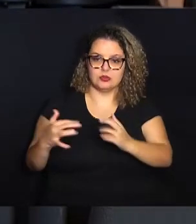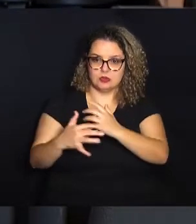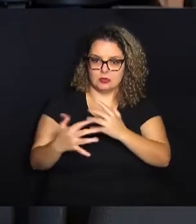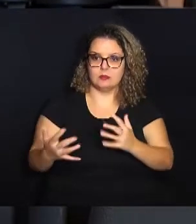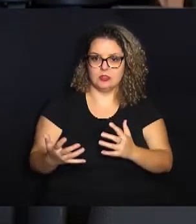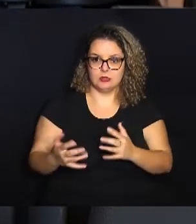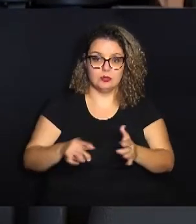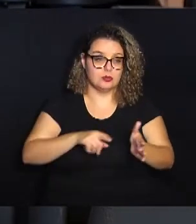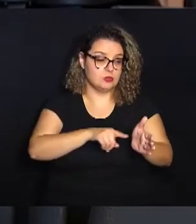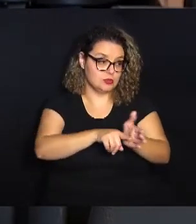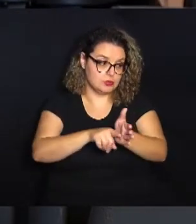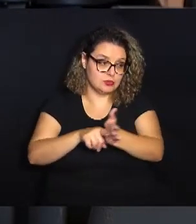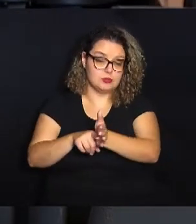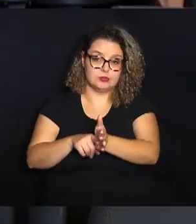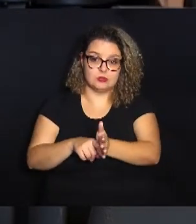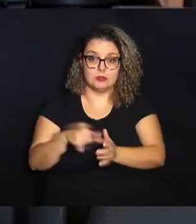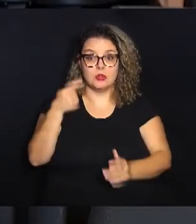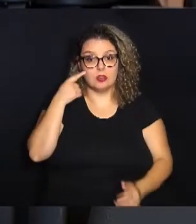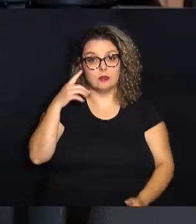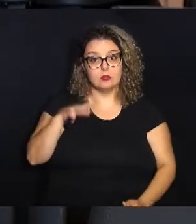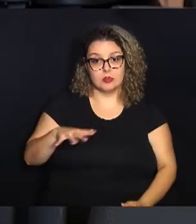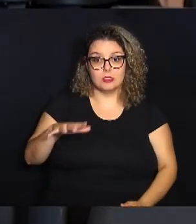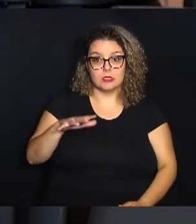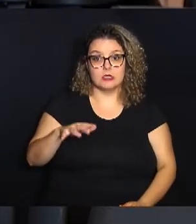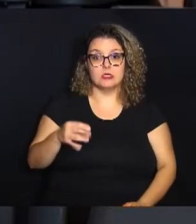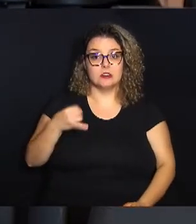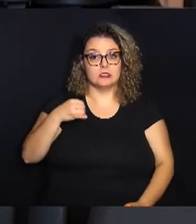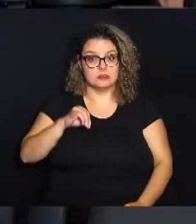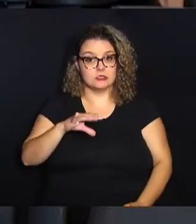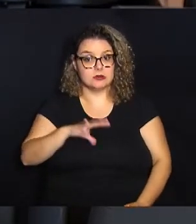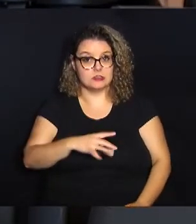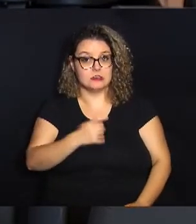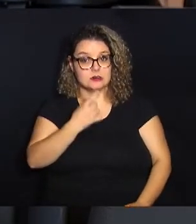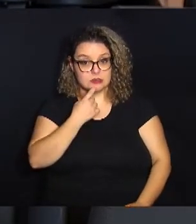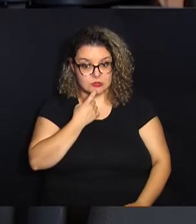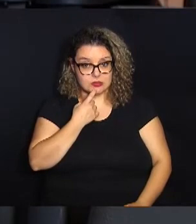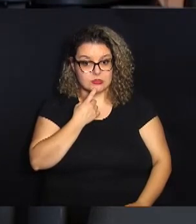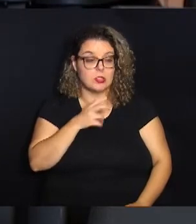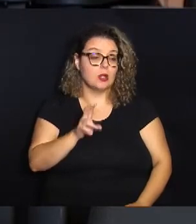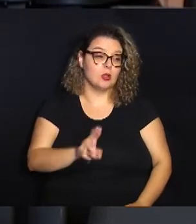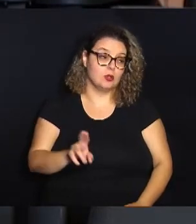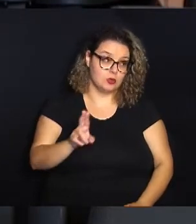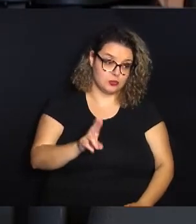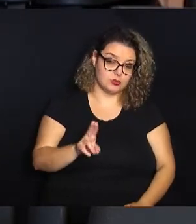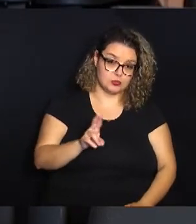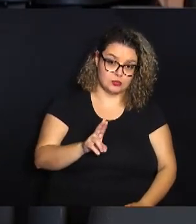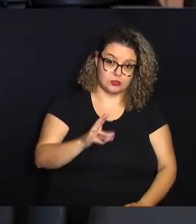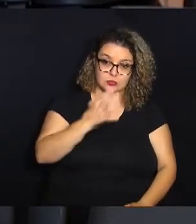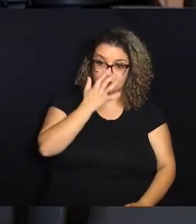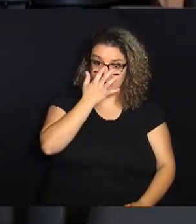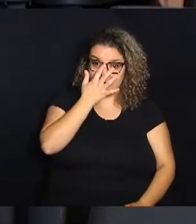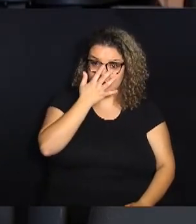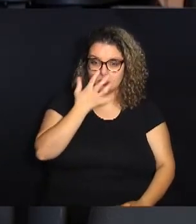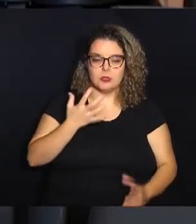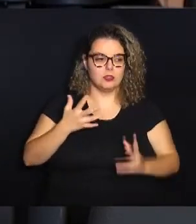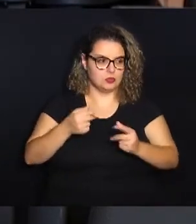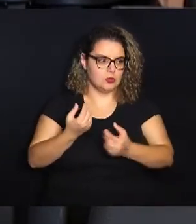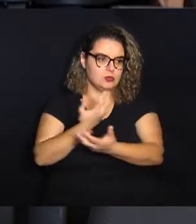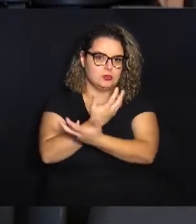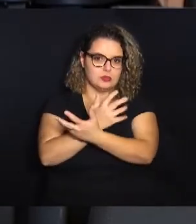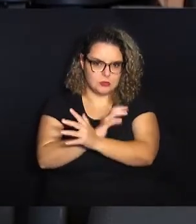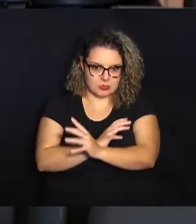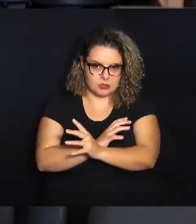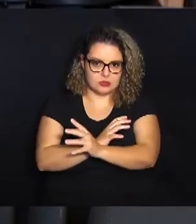os pesquisadores estimam que se a cidade de Campinas utilizasse os seus vazios urbanos, que